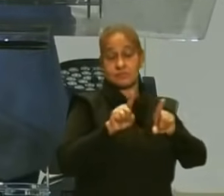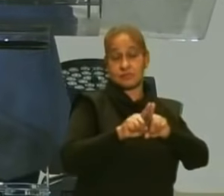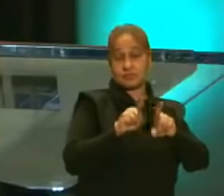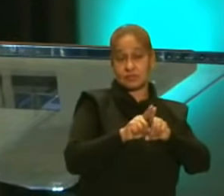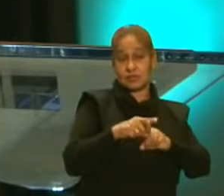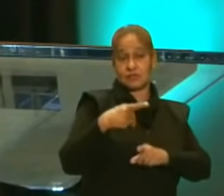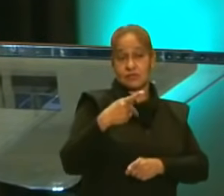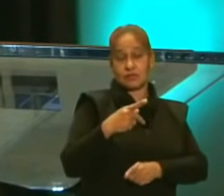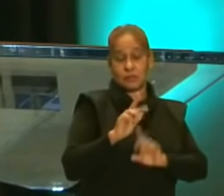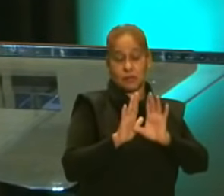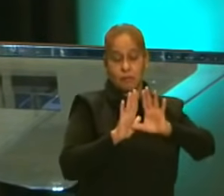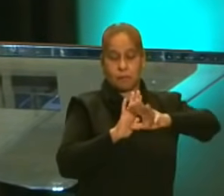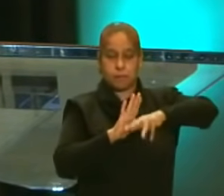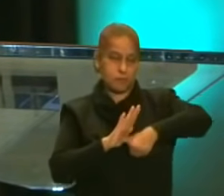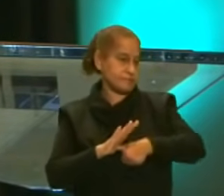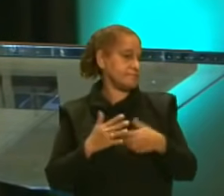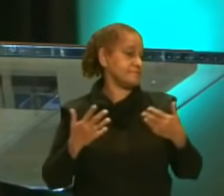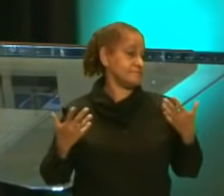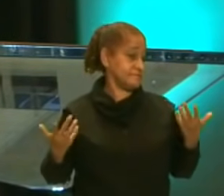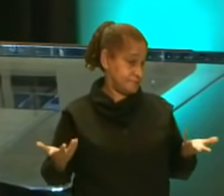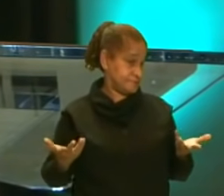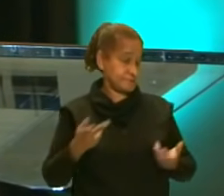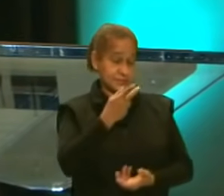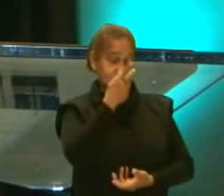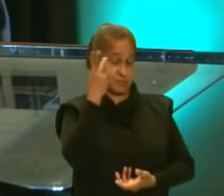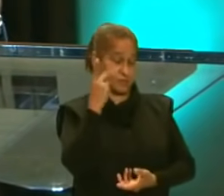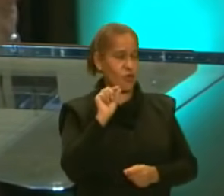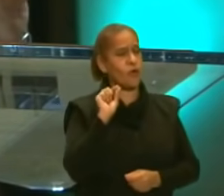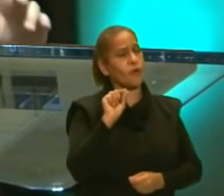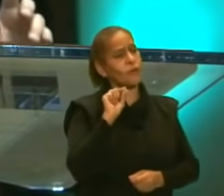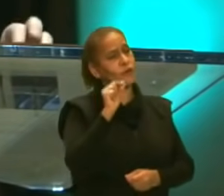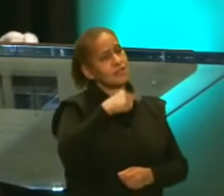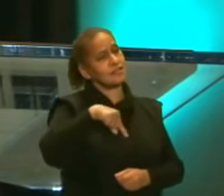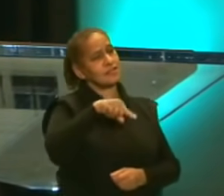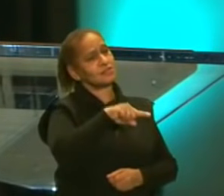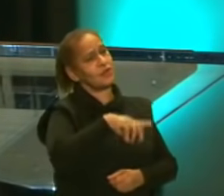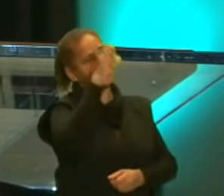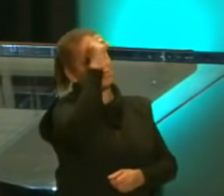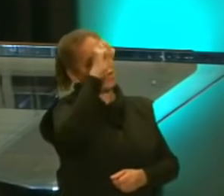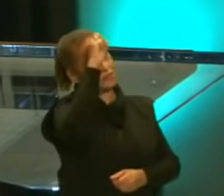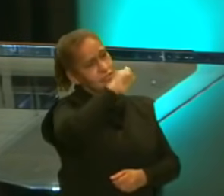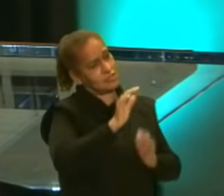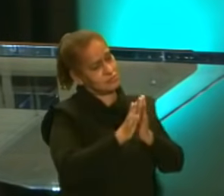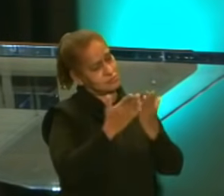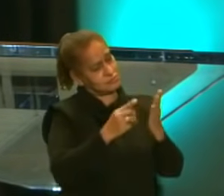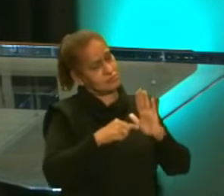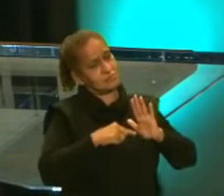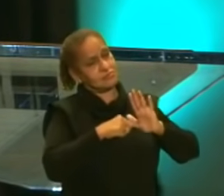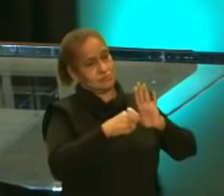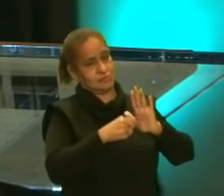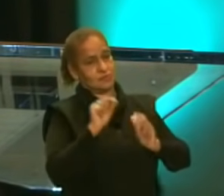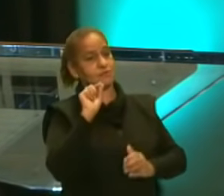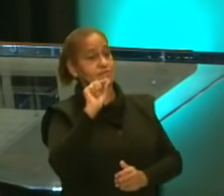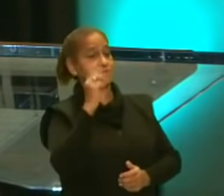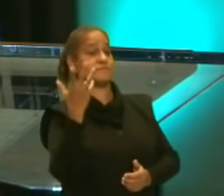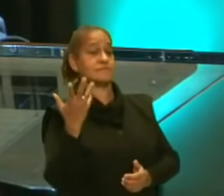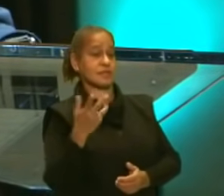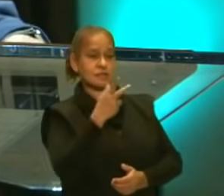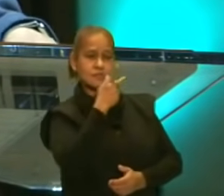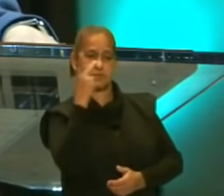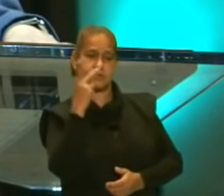seus roubos. O que a Bíblia está ensinando para a gente é que